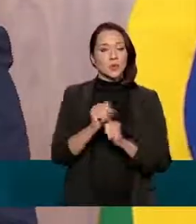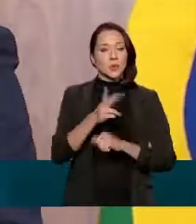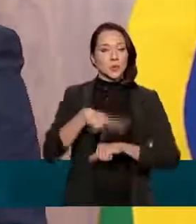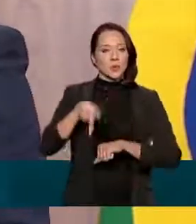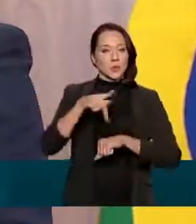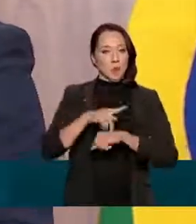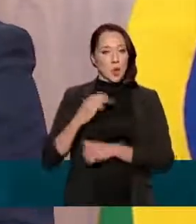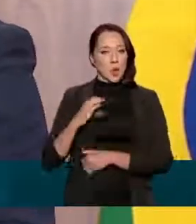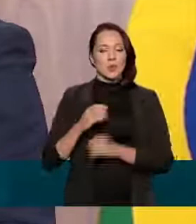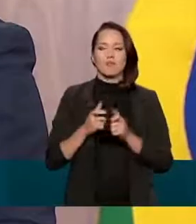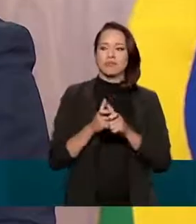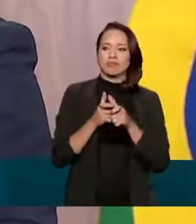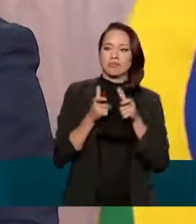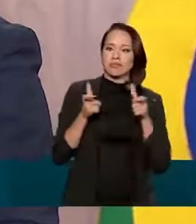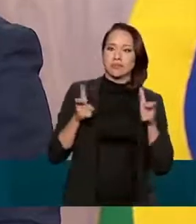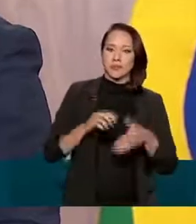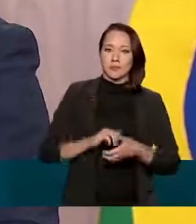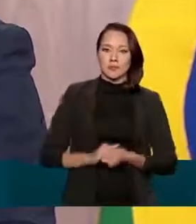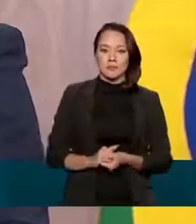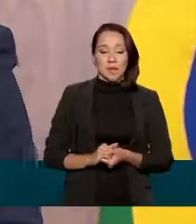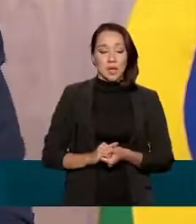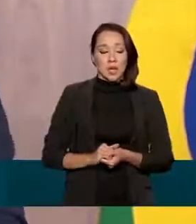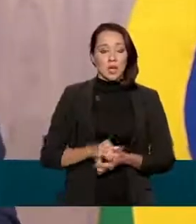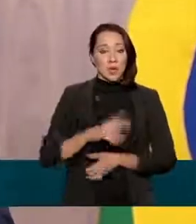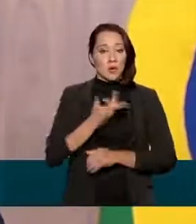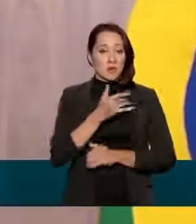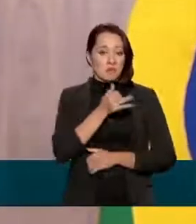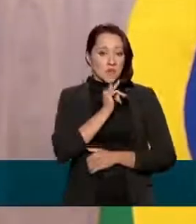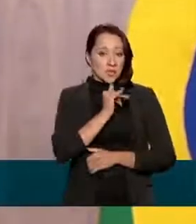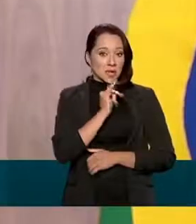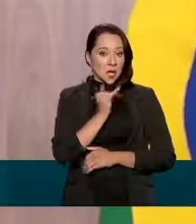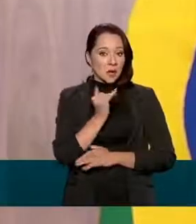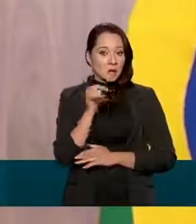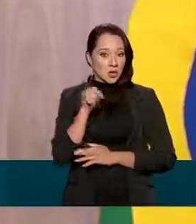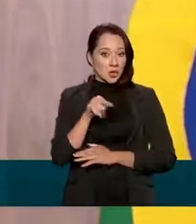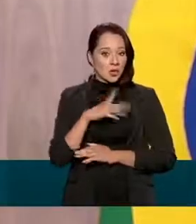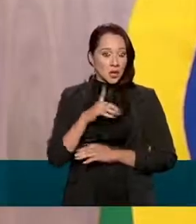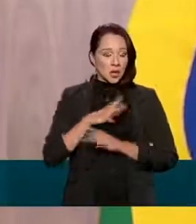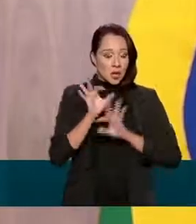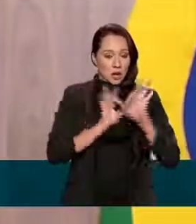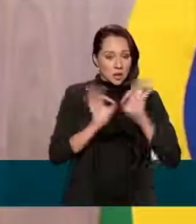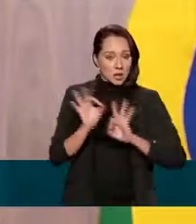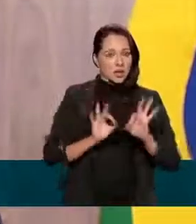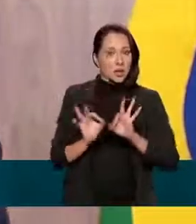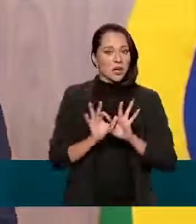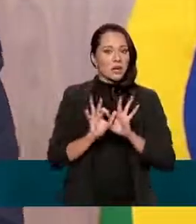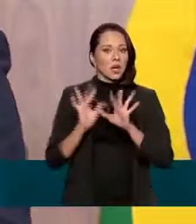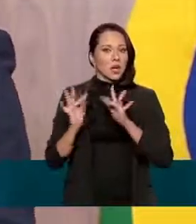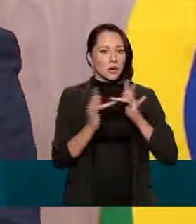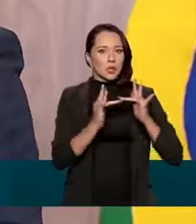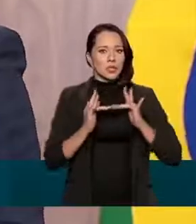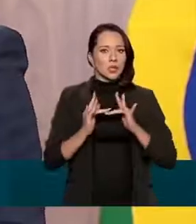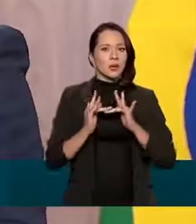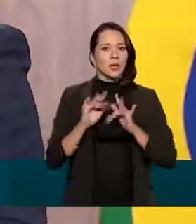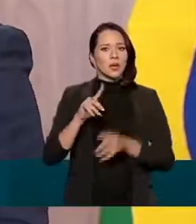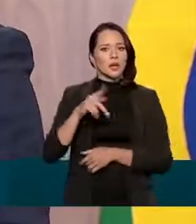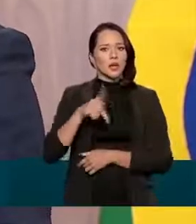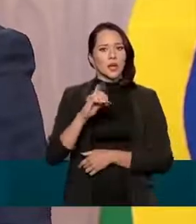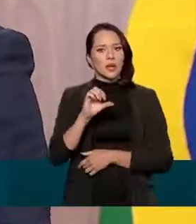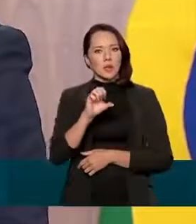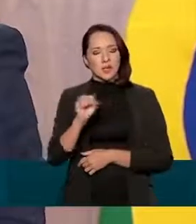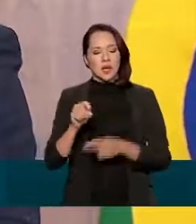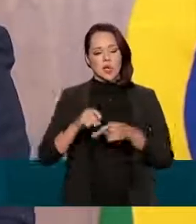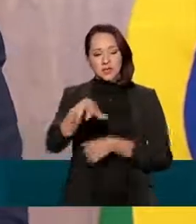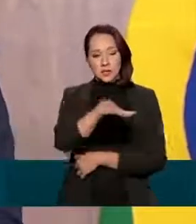ambiente crescer e olhem para o Claro eu nunca vi nem deixar olhando interconexão elétrica esse a